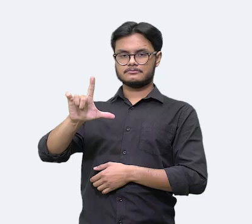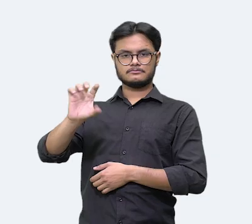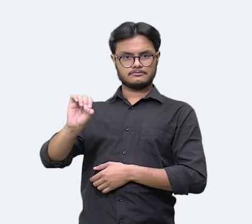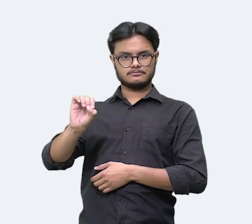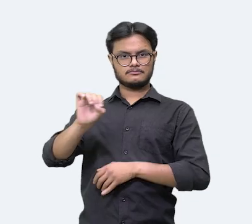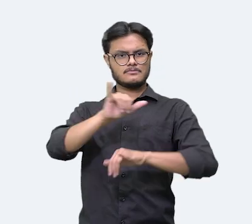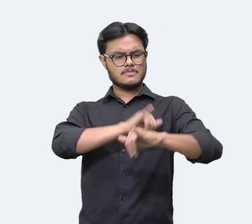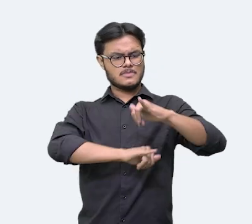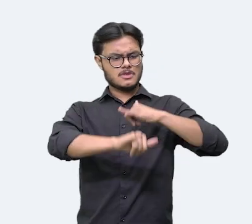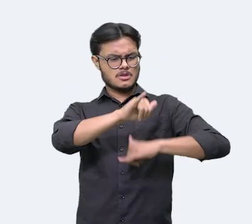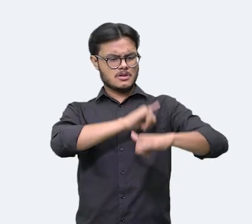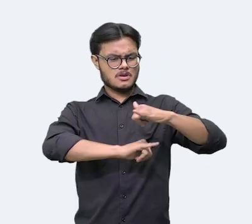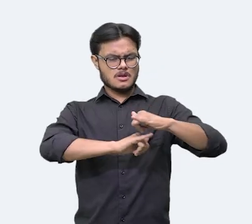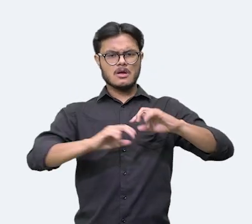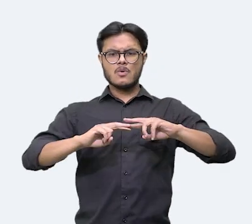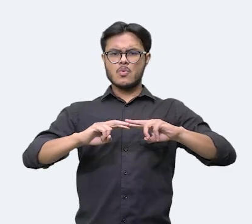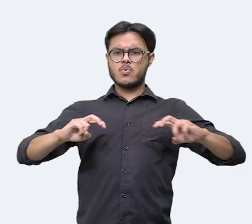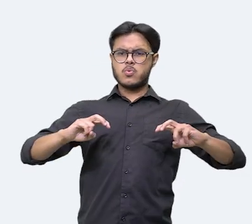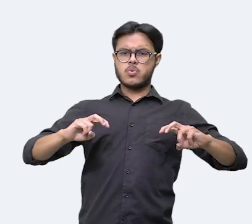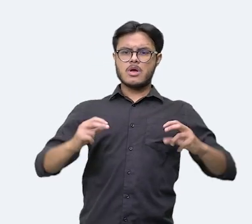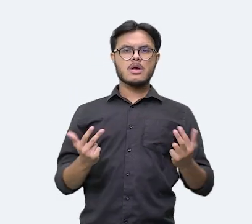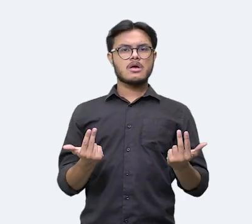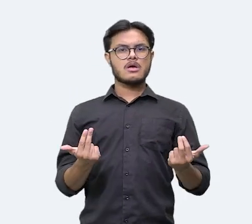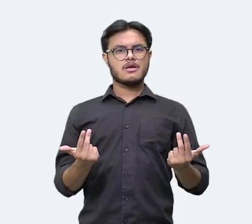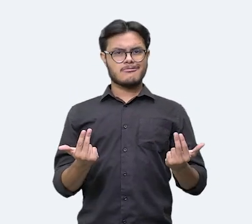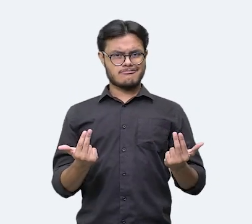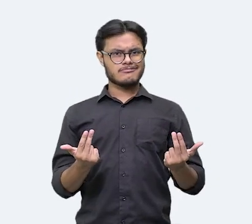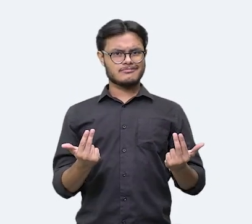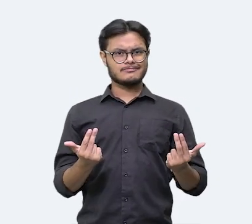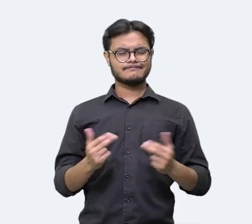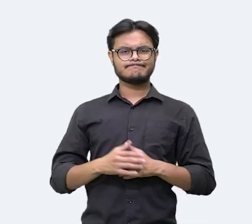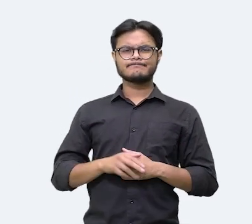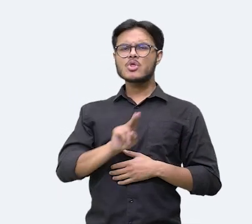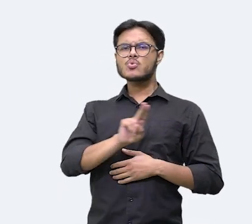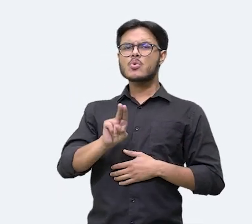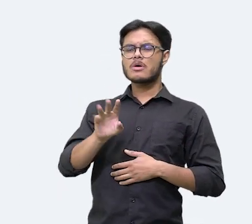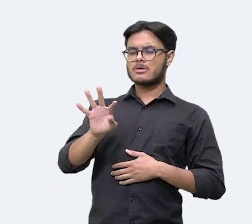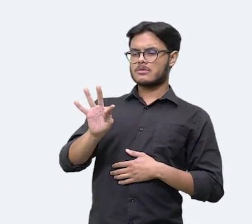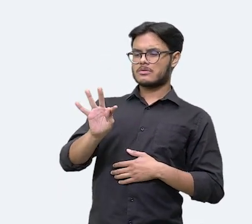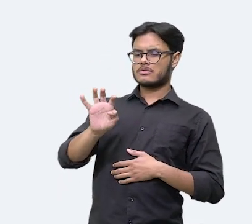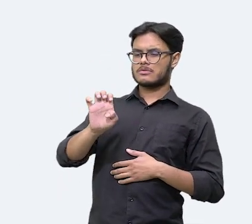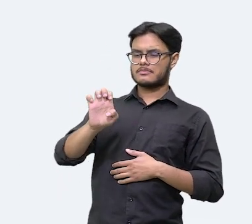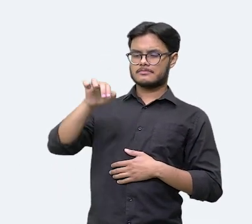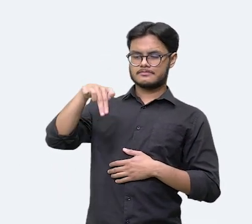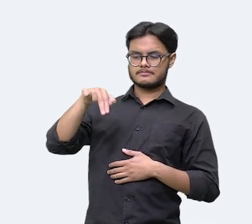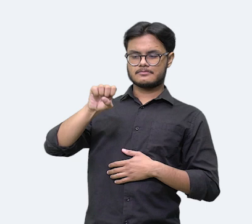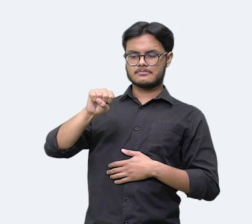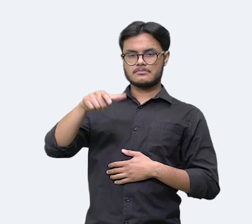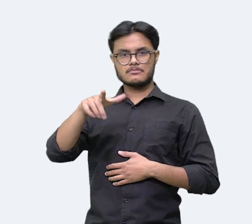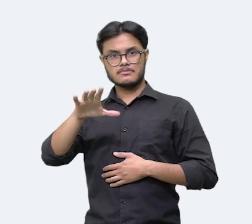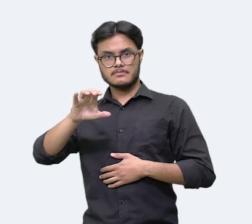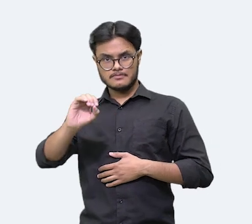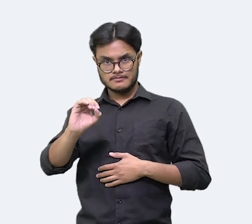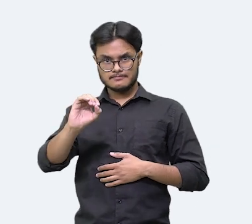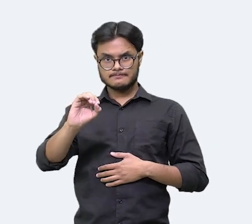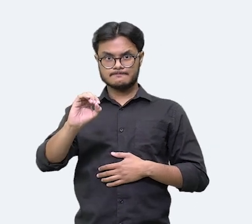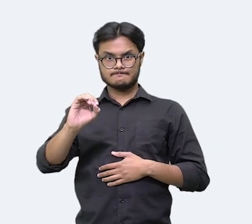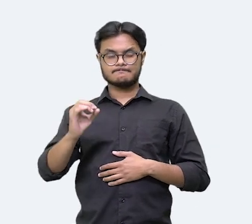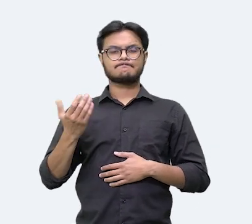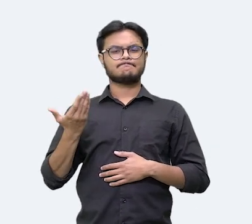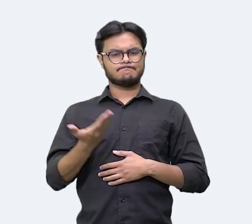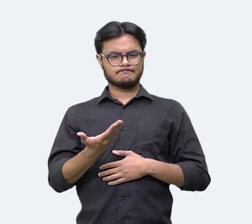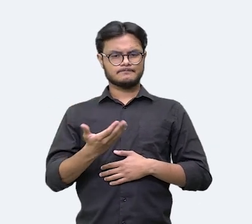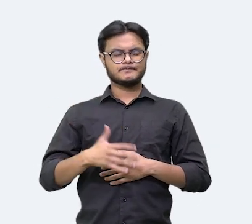elétrica. Então, nós temos aqui uma bateria de 12 volts, nós podemos dizer que esse lado aqui vale 12 e que esse aqui vale 0. Então, nota